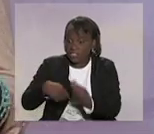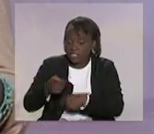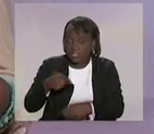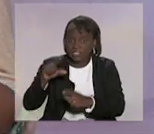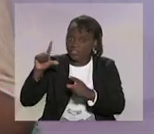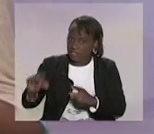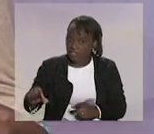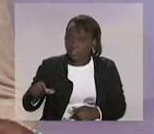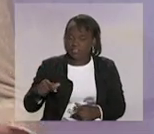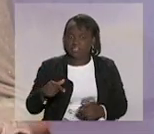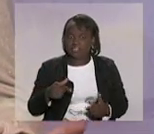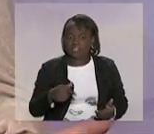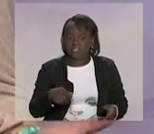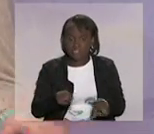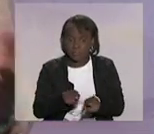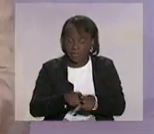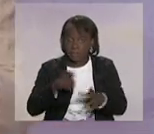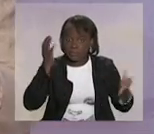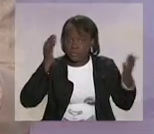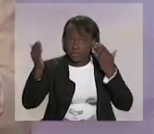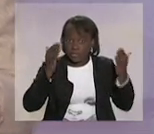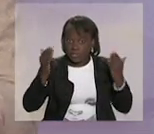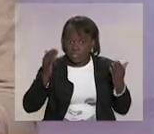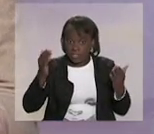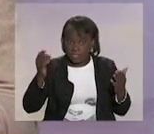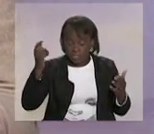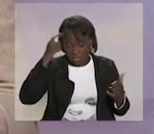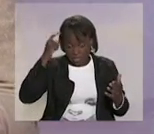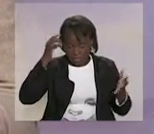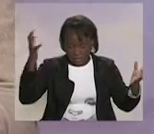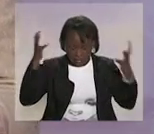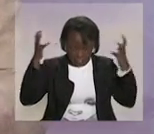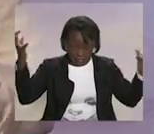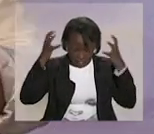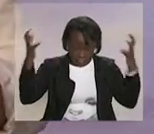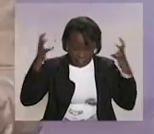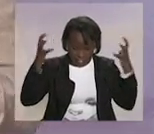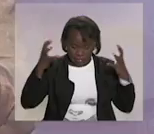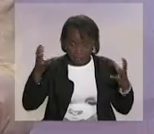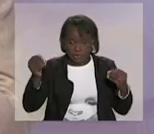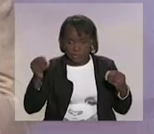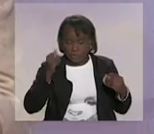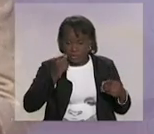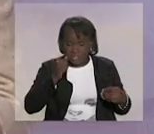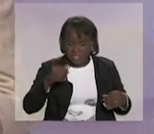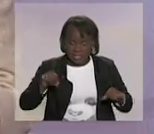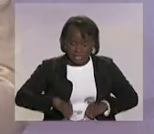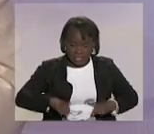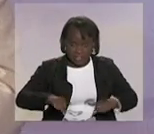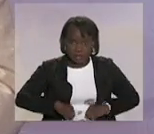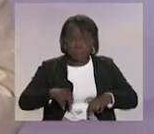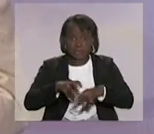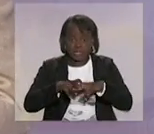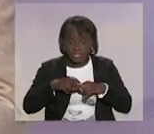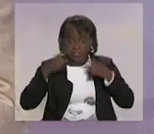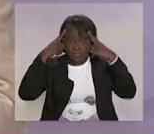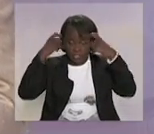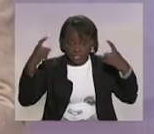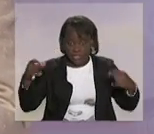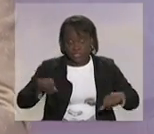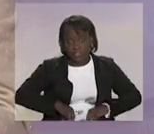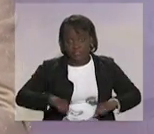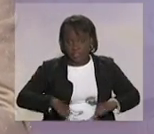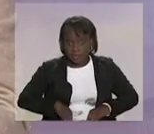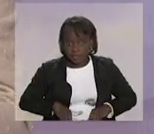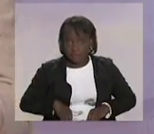pelo econômico, né? E a psicológica, todo o terror que é feito àquela mulher por conta